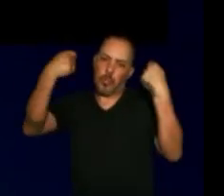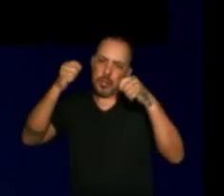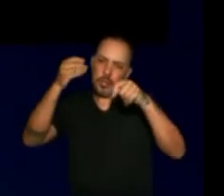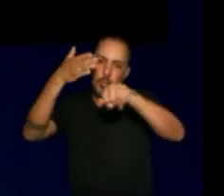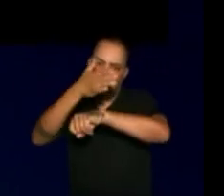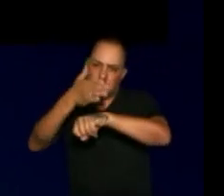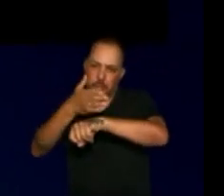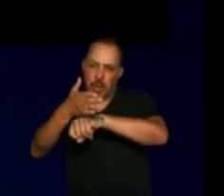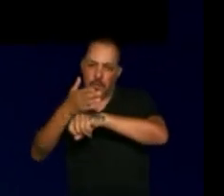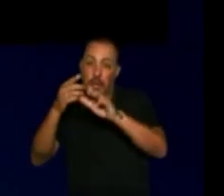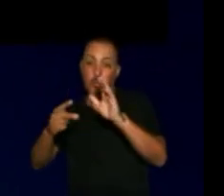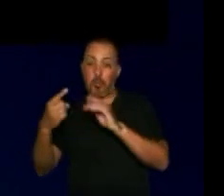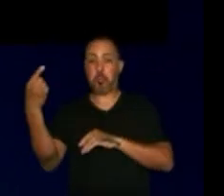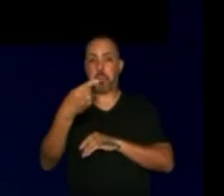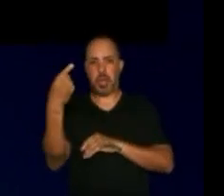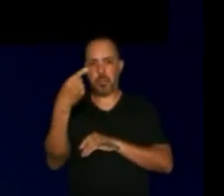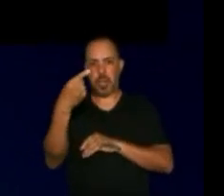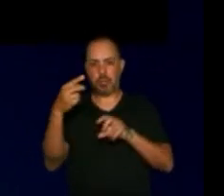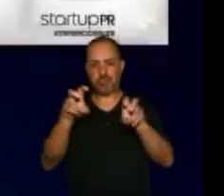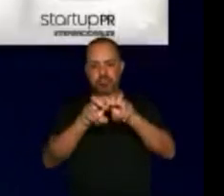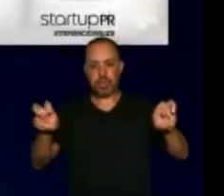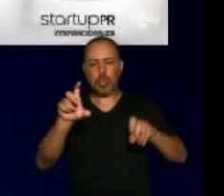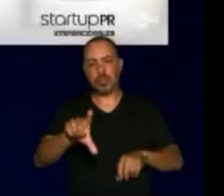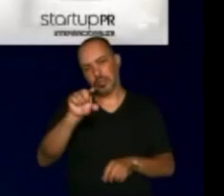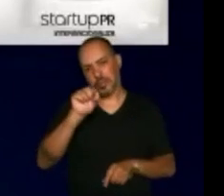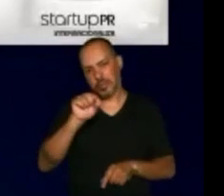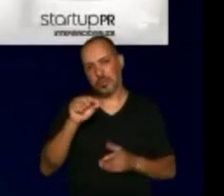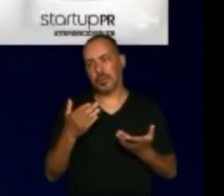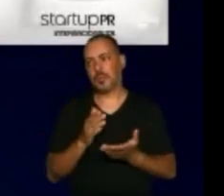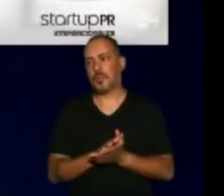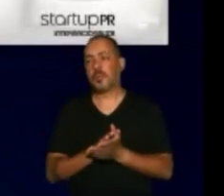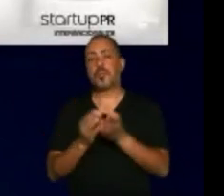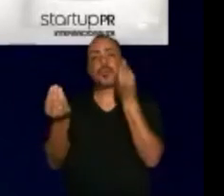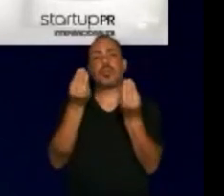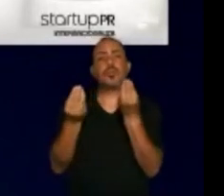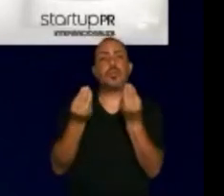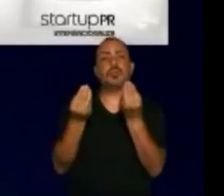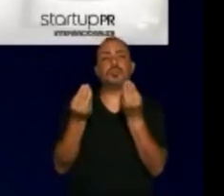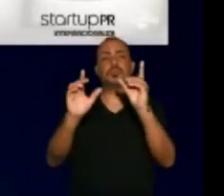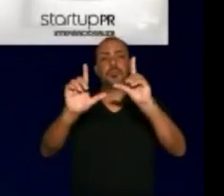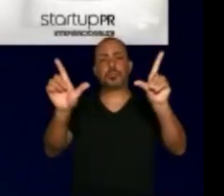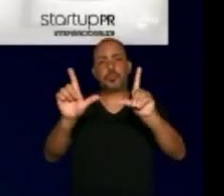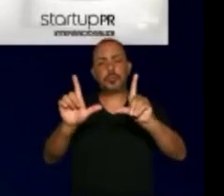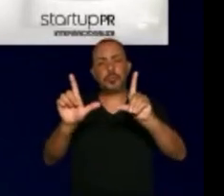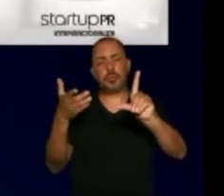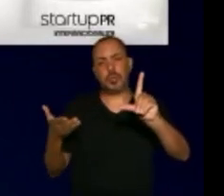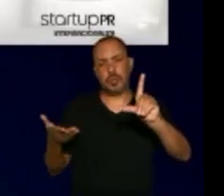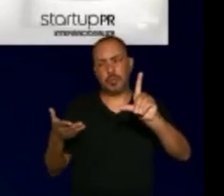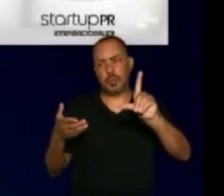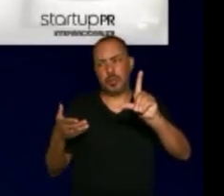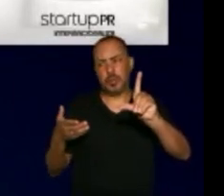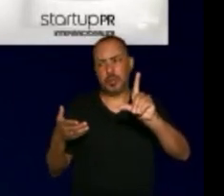ser identificado já na primeira banca de seleção. Então, como que vai funcionar o programa, né? Então, ele é um programa